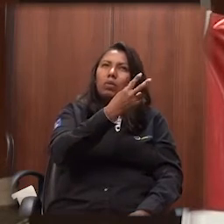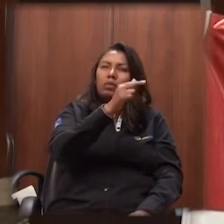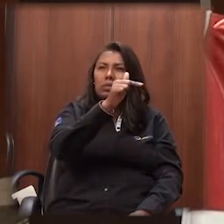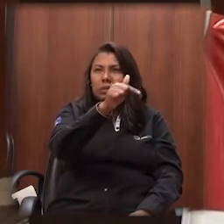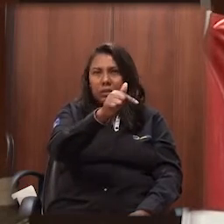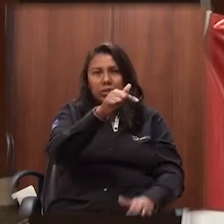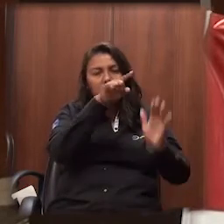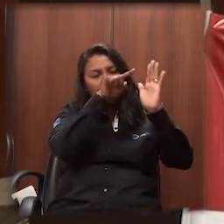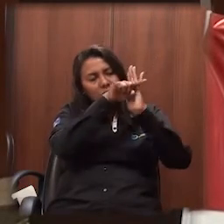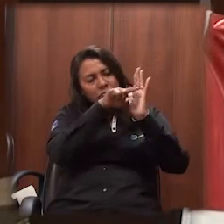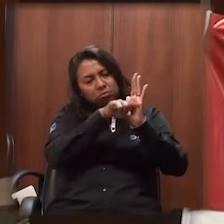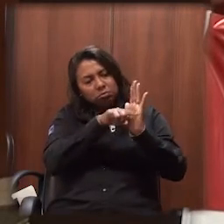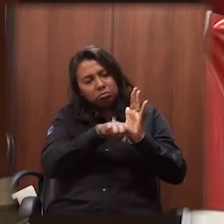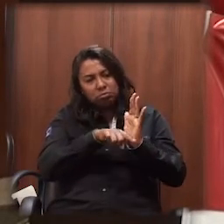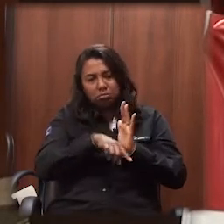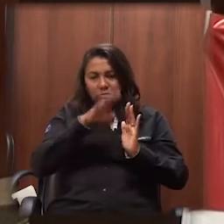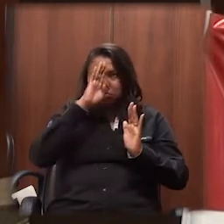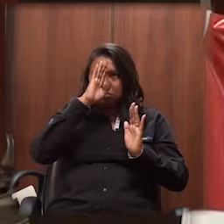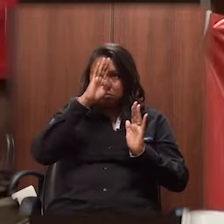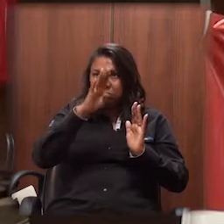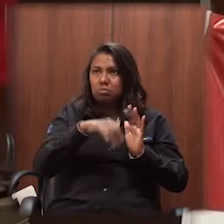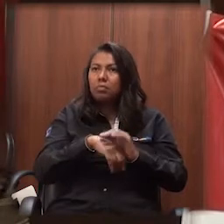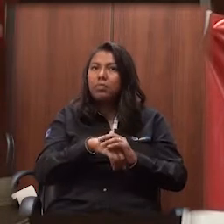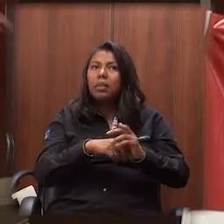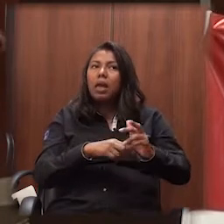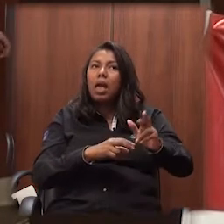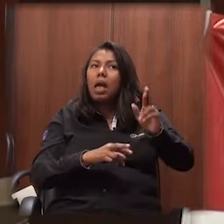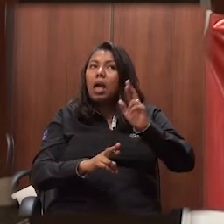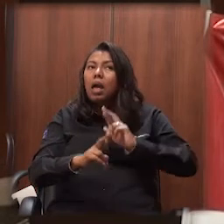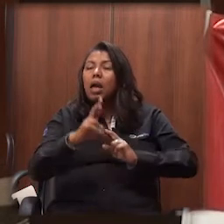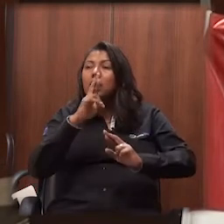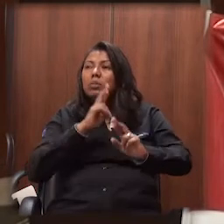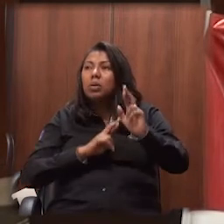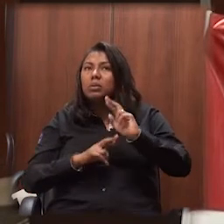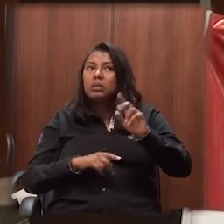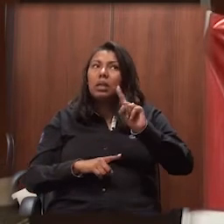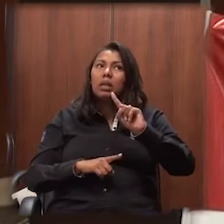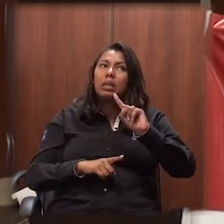grandes questões, cujas respostas foram não,